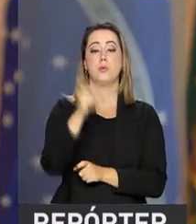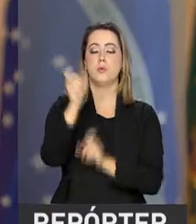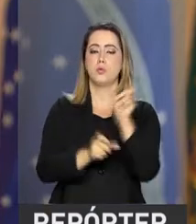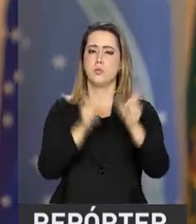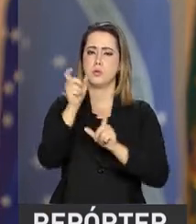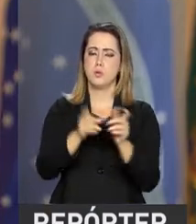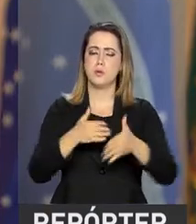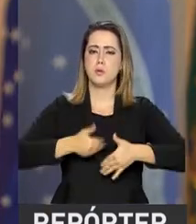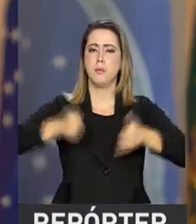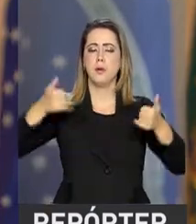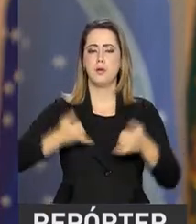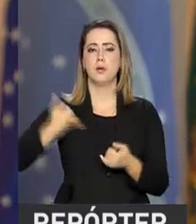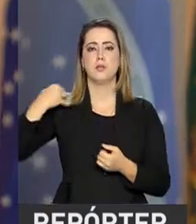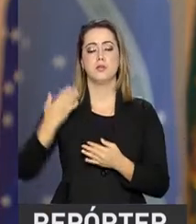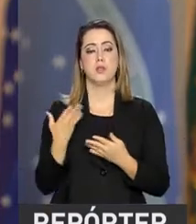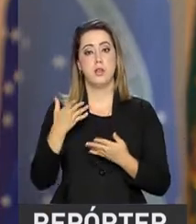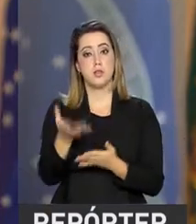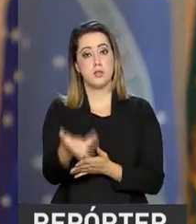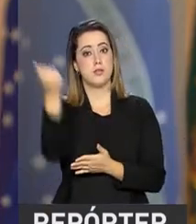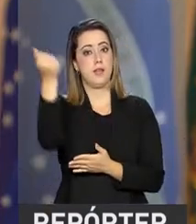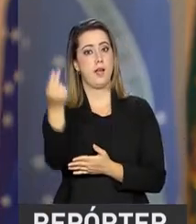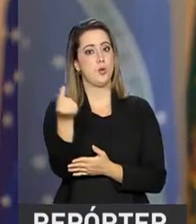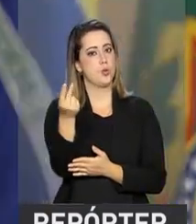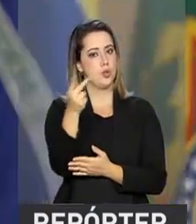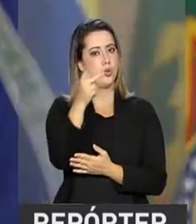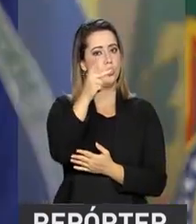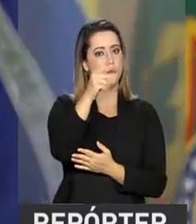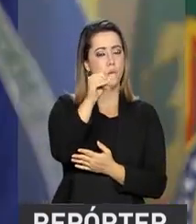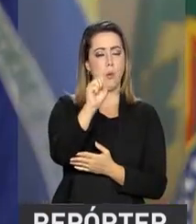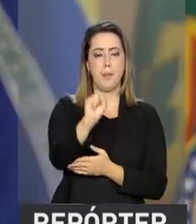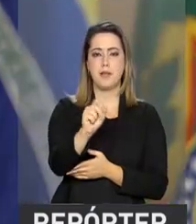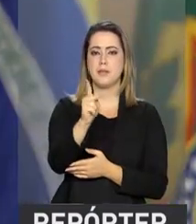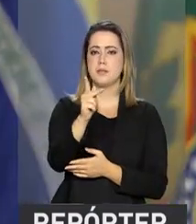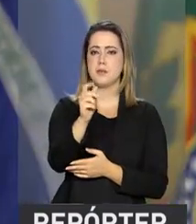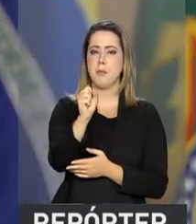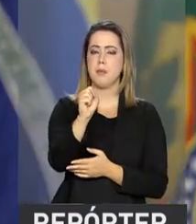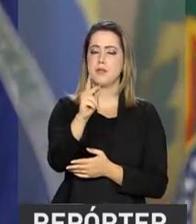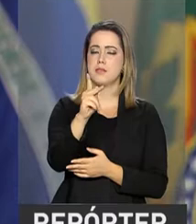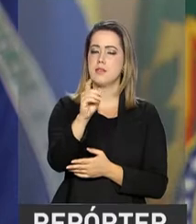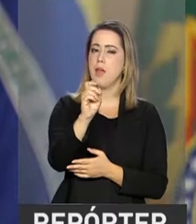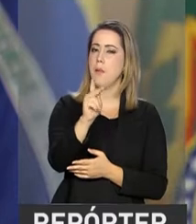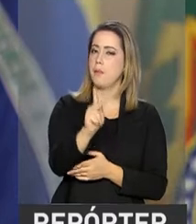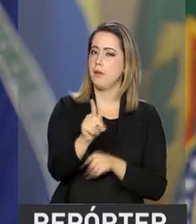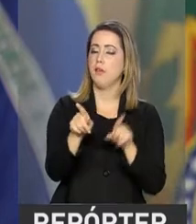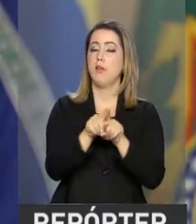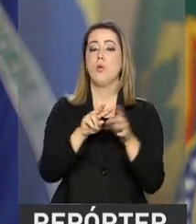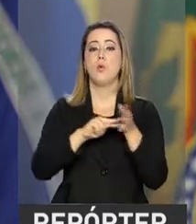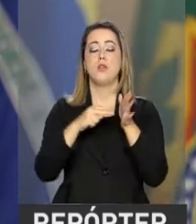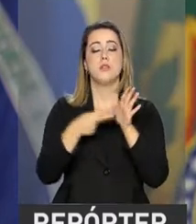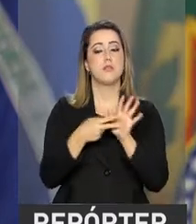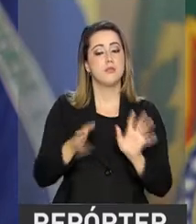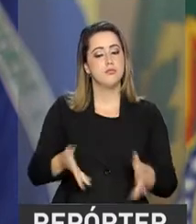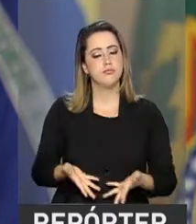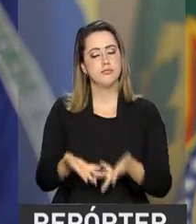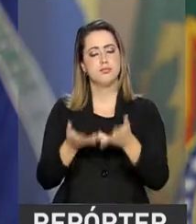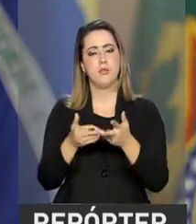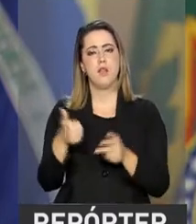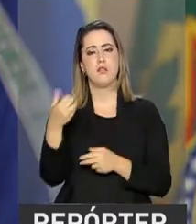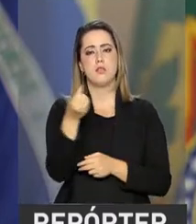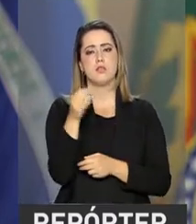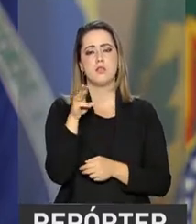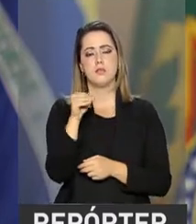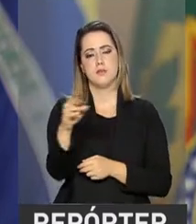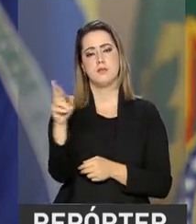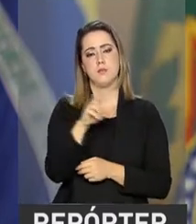idade acesse esse dinheiro nos próximos meses isso vai representar também uma injeção de 16 bilhões